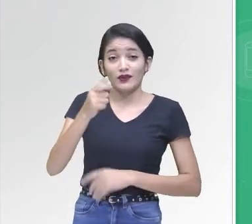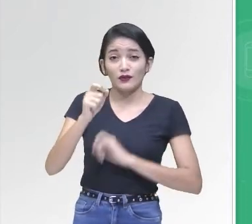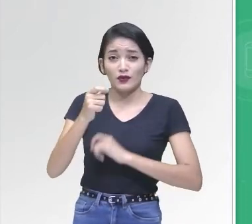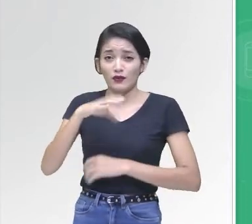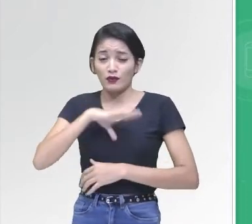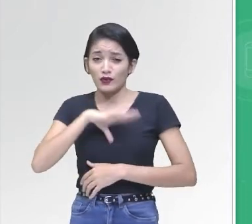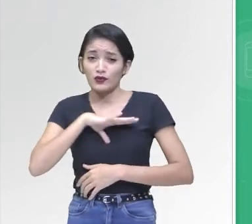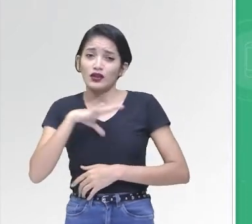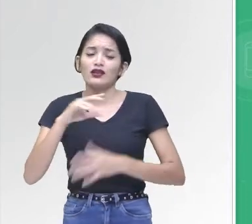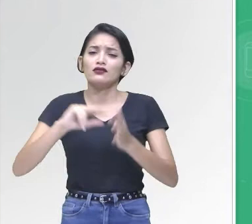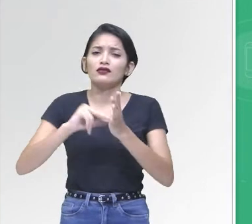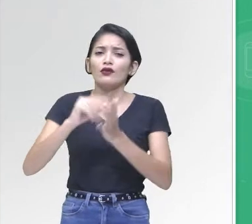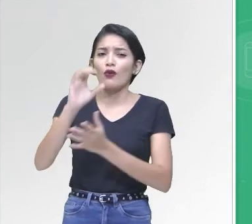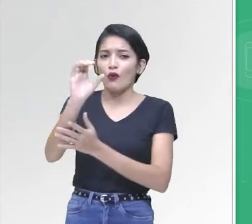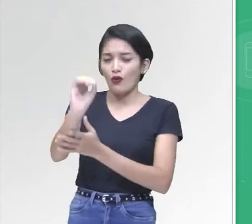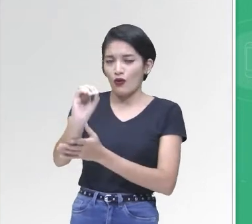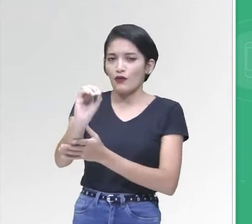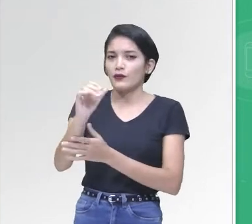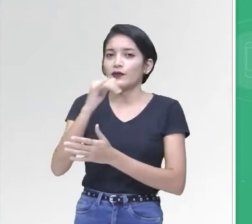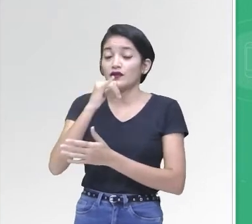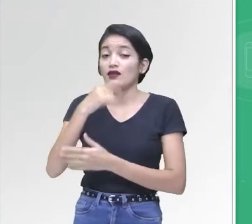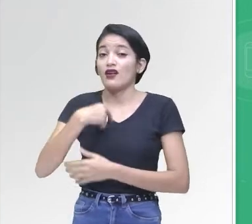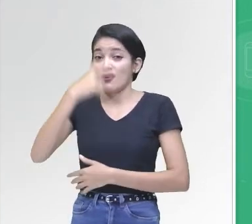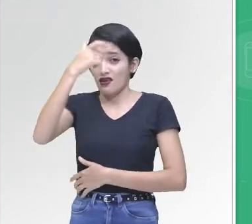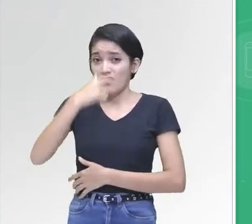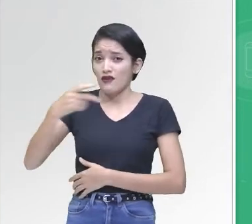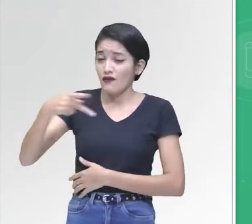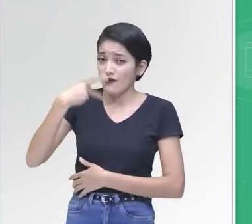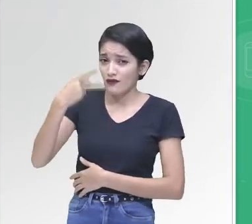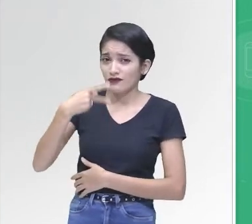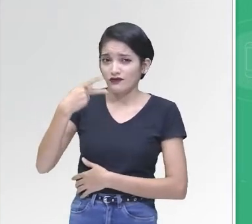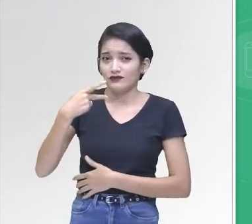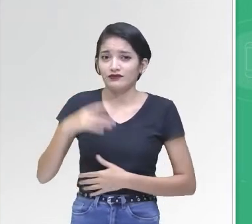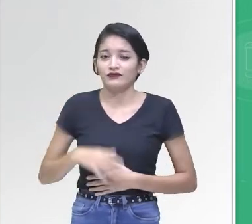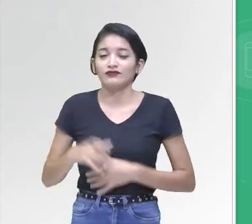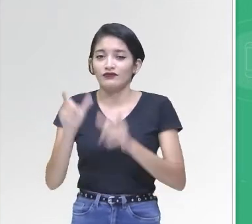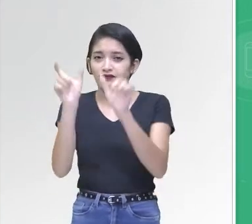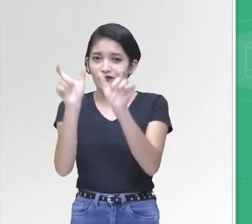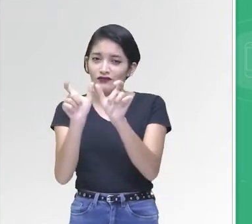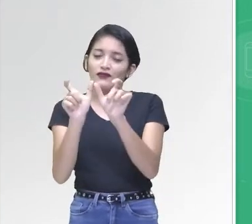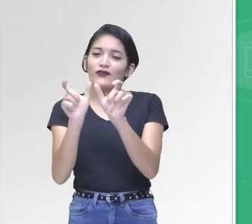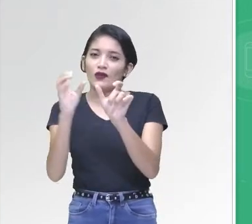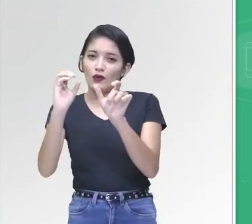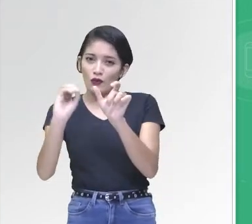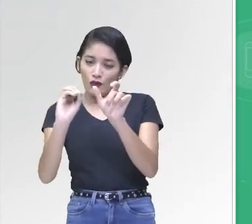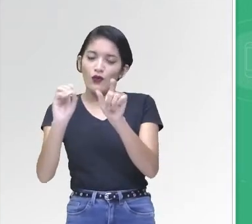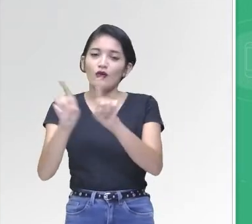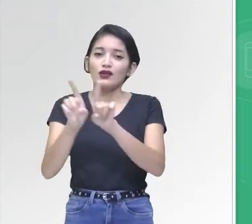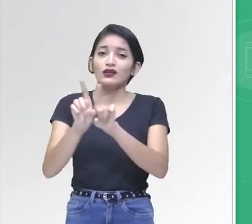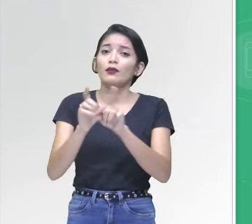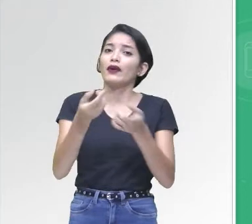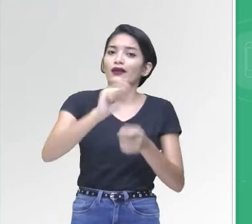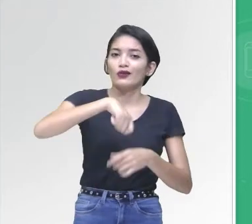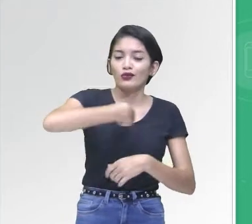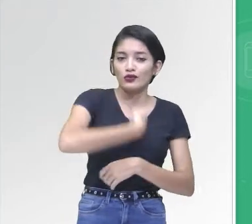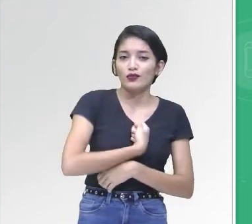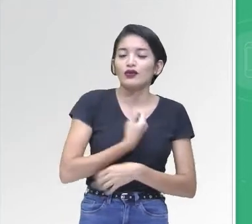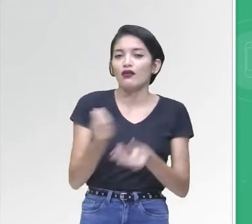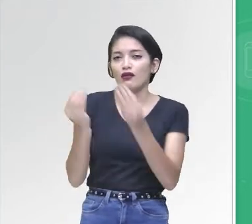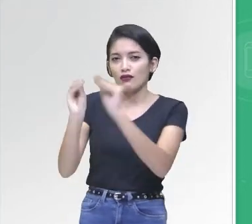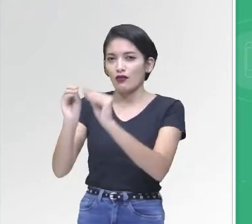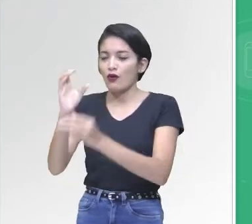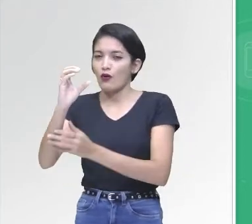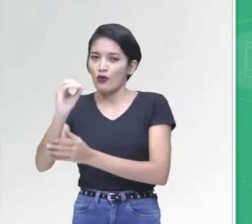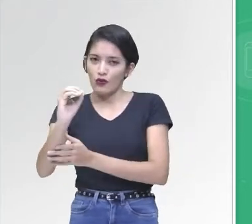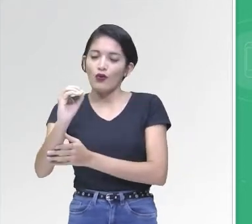é ó? Olha, eu falo, F-A-L é a raiz, o O é a desinência. No espanhol também, o O é a desinência.